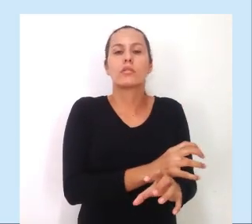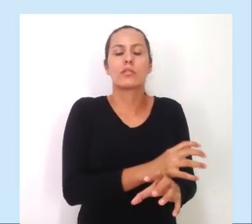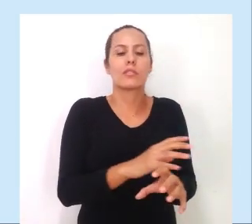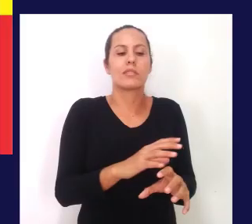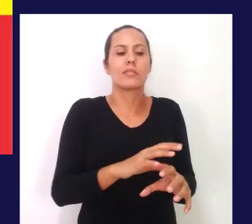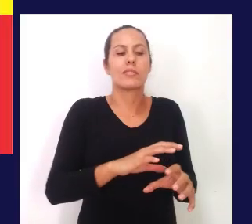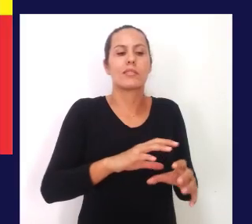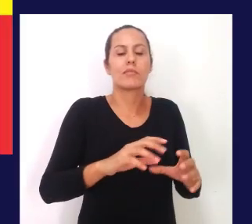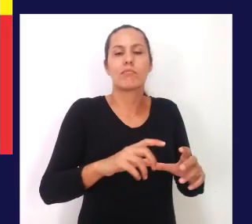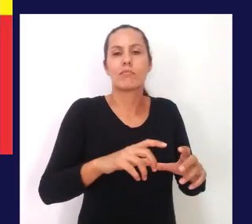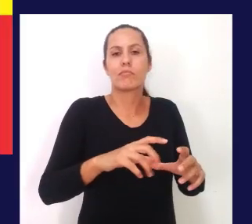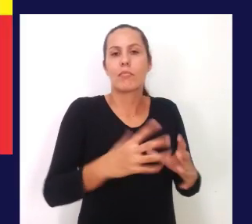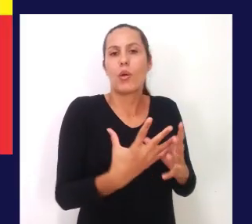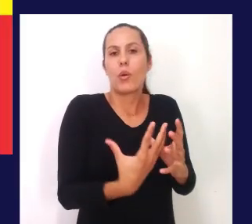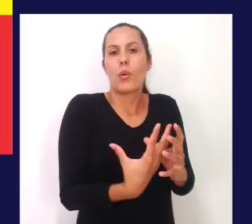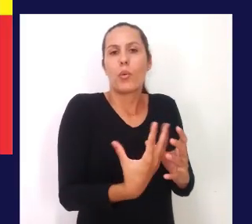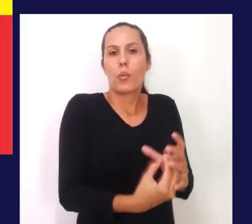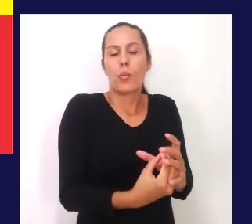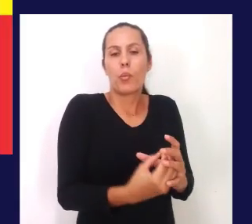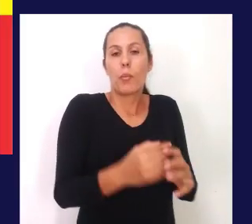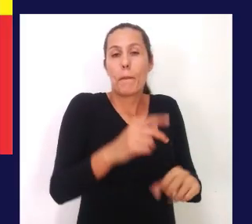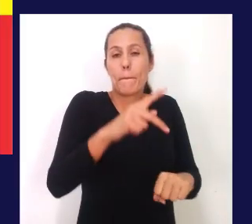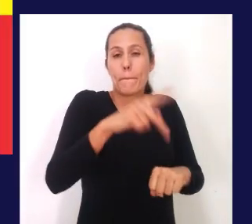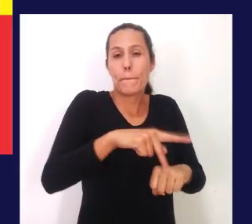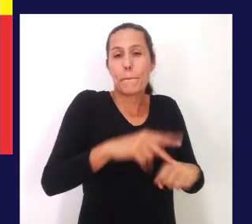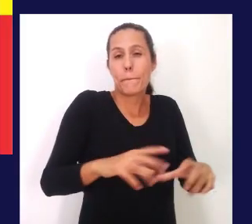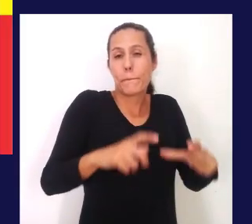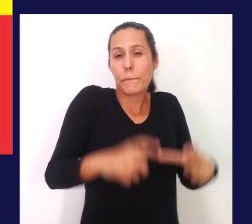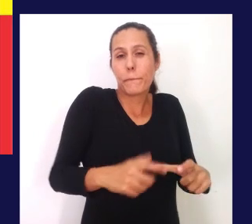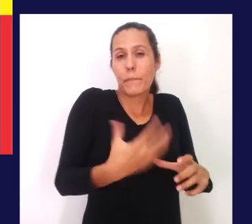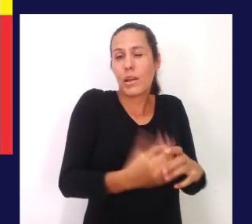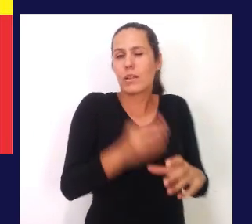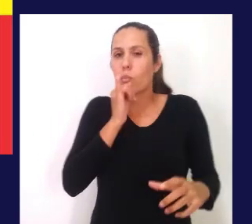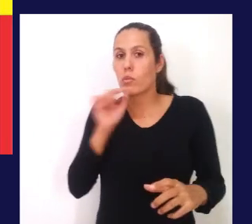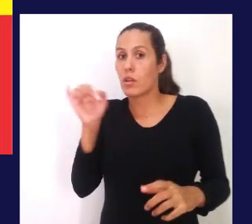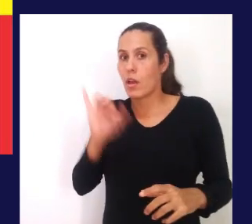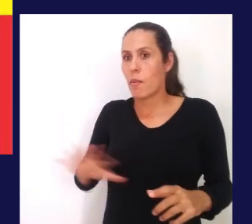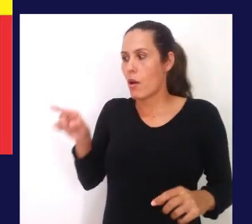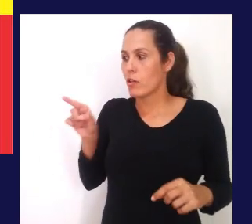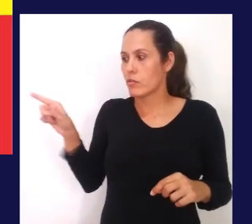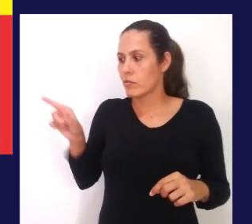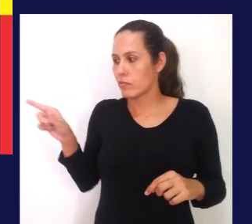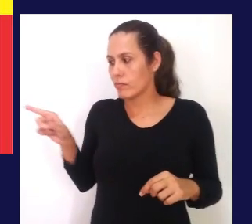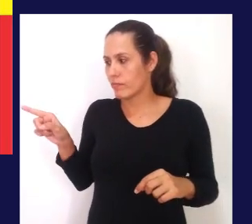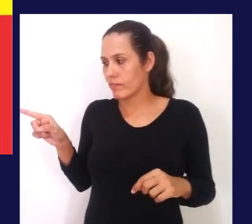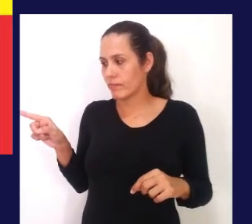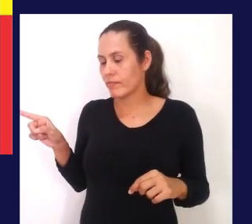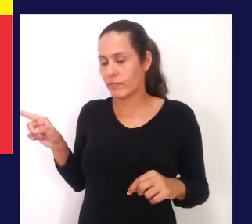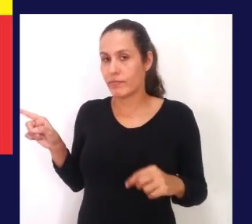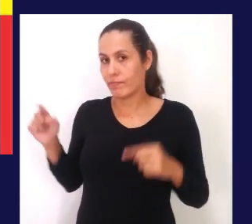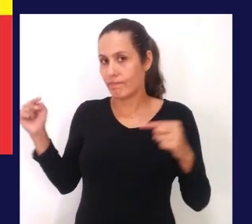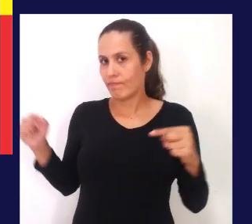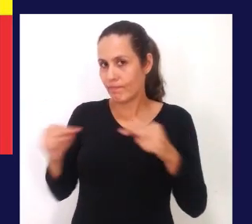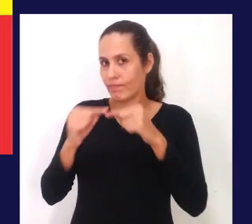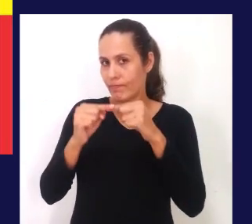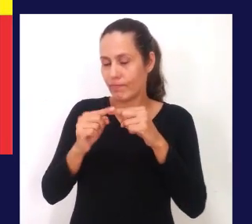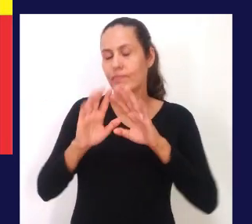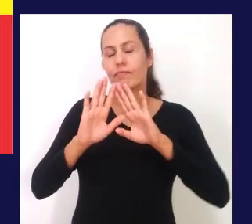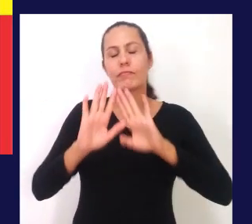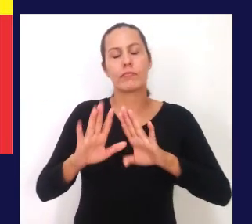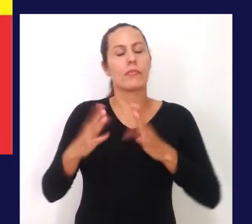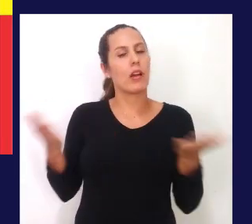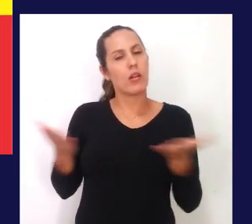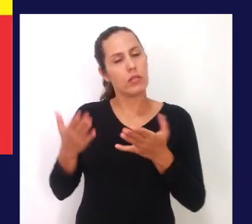aí apenas a questão dos ossos que ficaram presos nas rochas. É o que você pode observar nessa imagem sobre